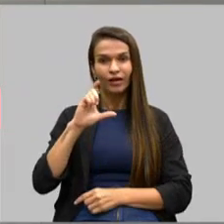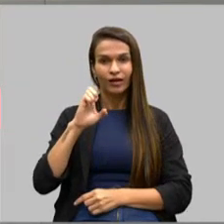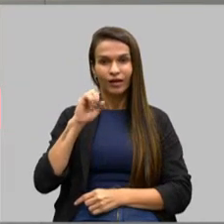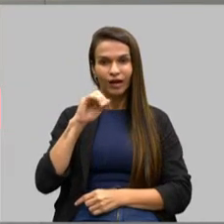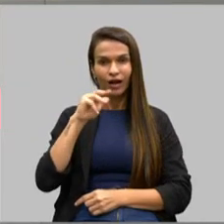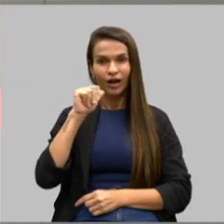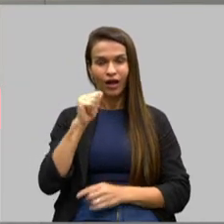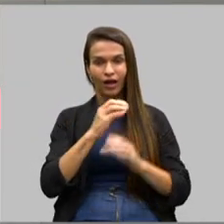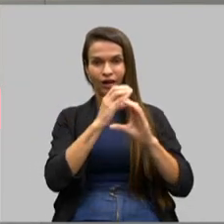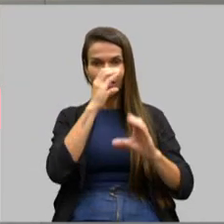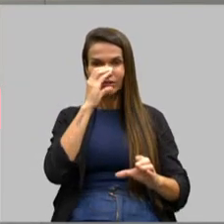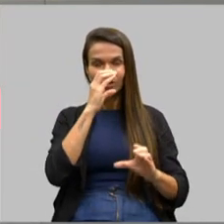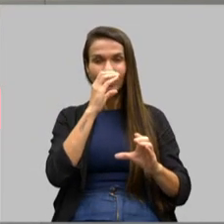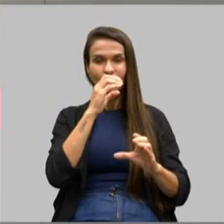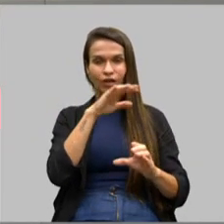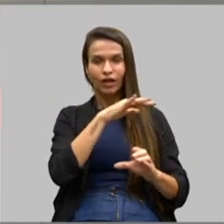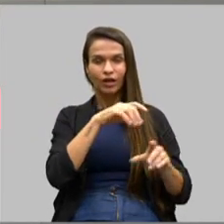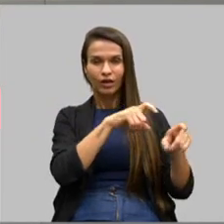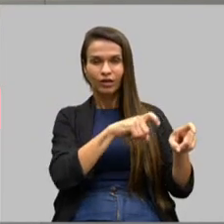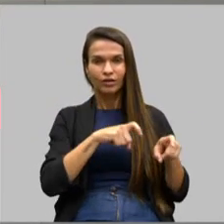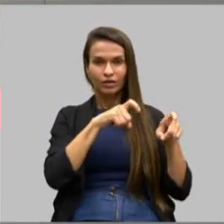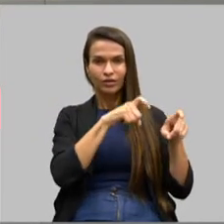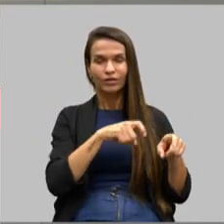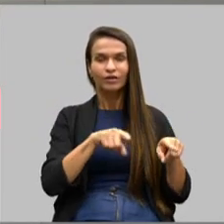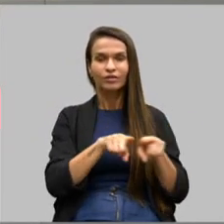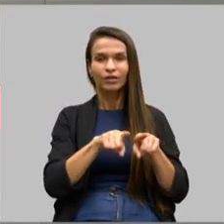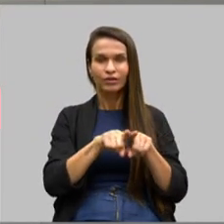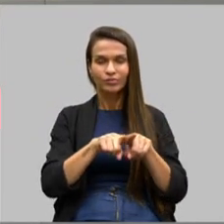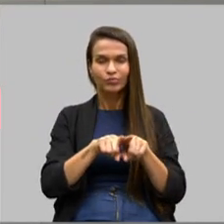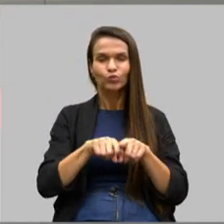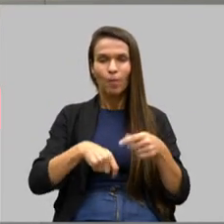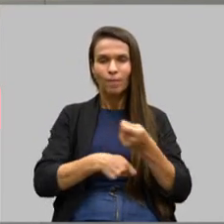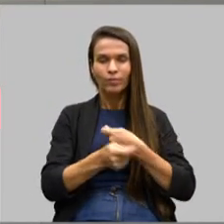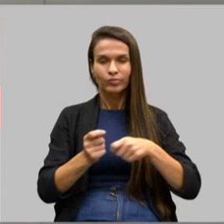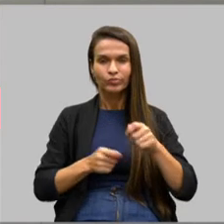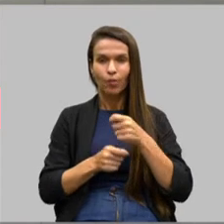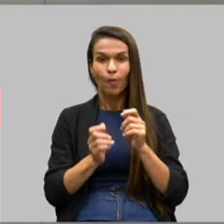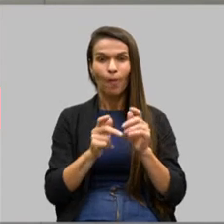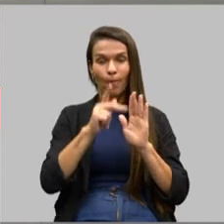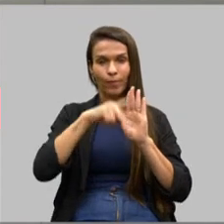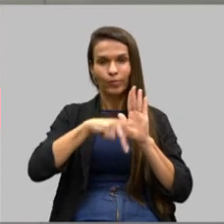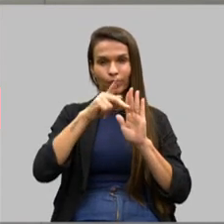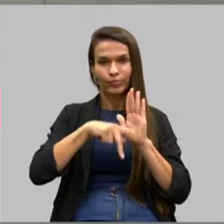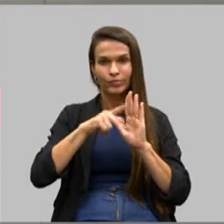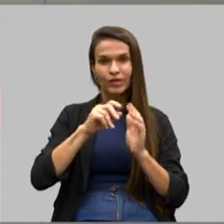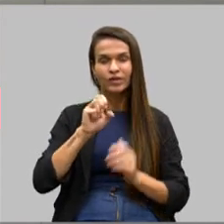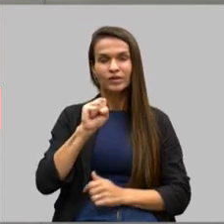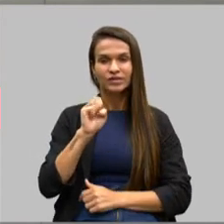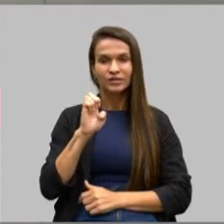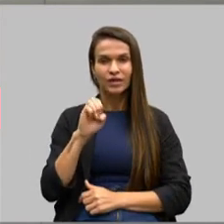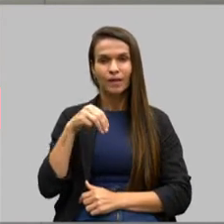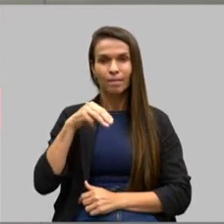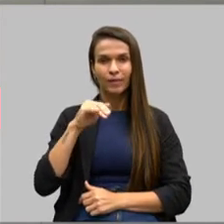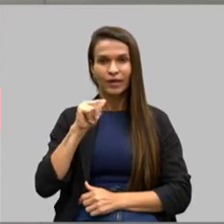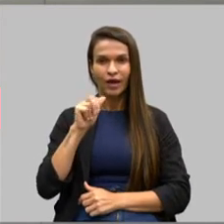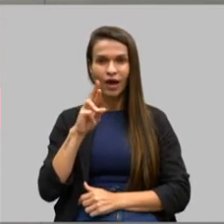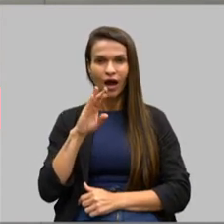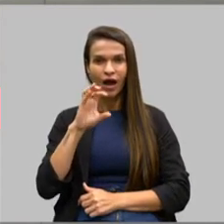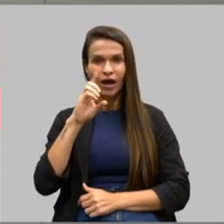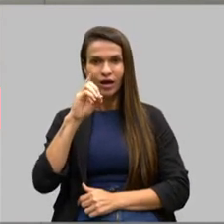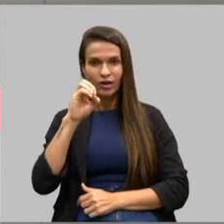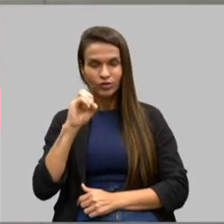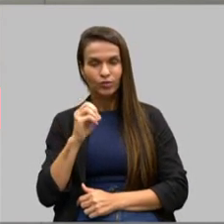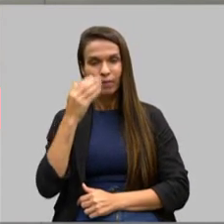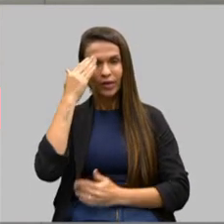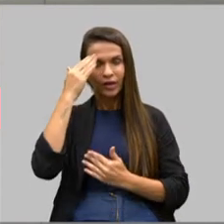agrônoma, representante aqui da articulação do Semiárido Mineiro, do Programa de Convivência com o Semiárido. Obrigado por seus